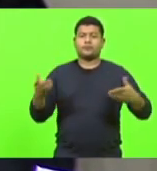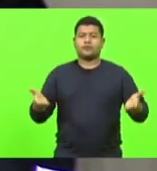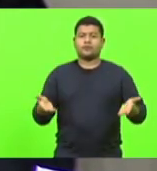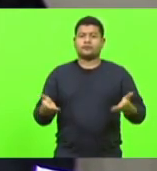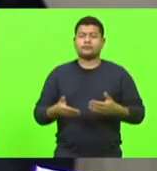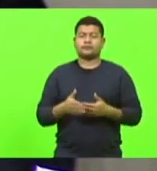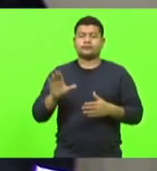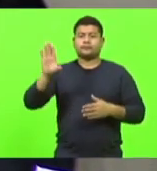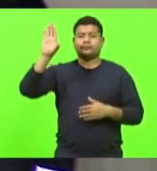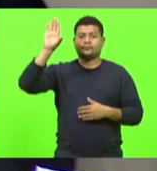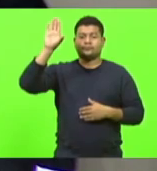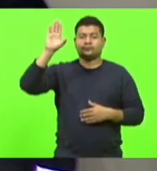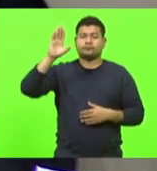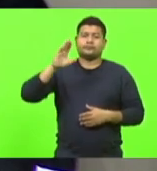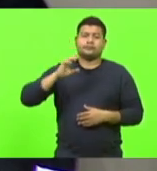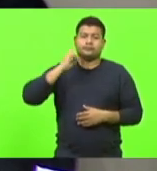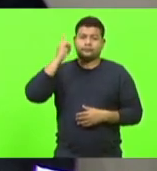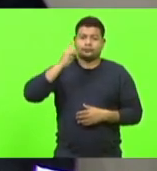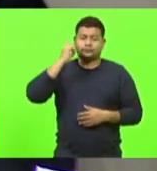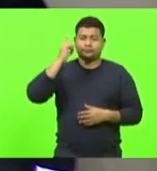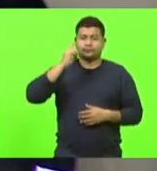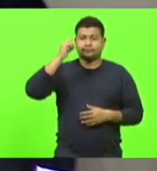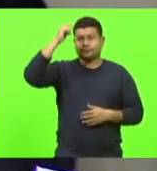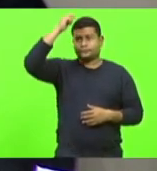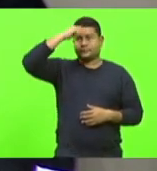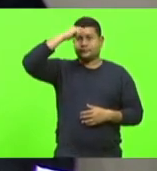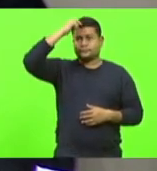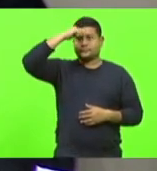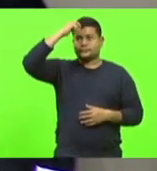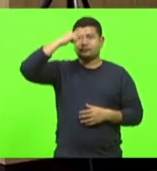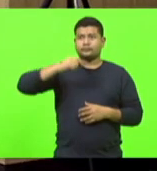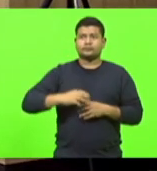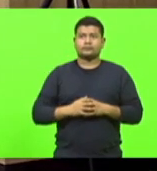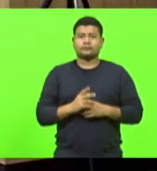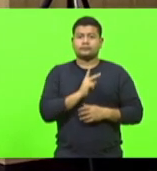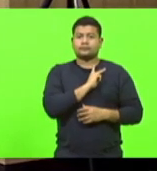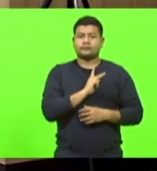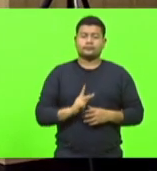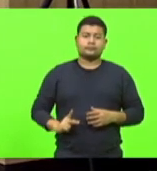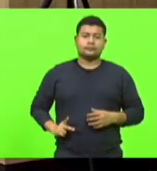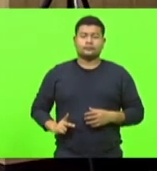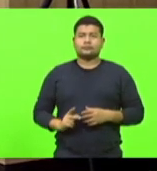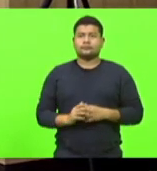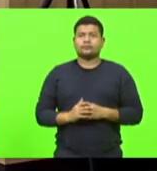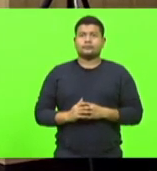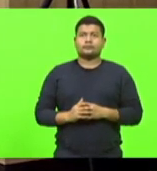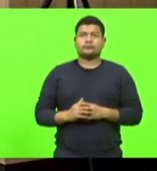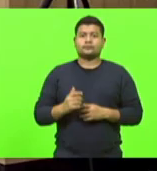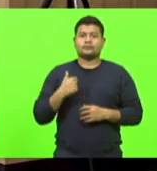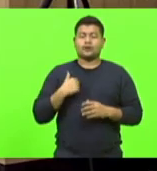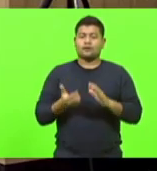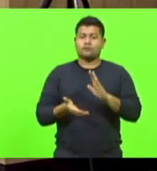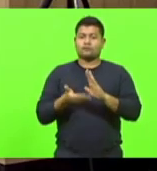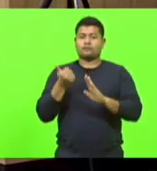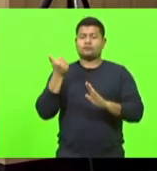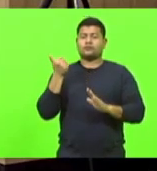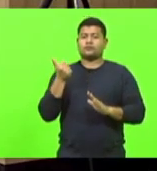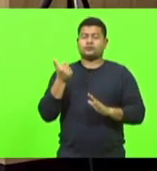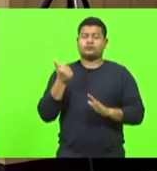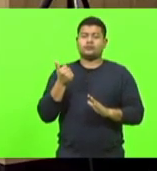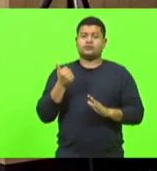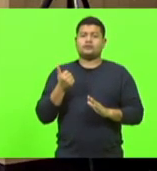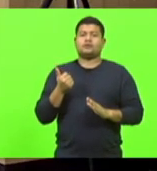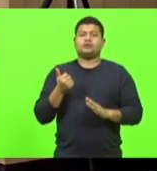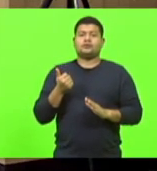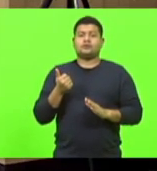com a palavra o deputado Maurício udilac senhor presidente eu vou retirar eu posso só vai